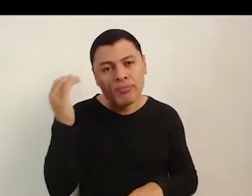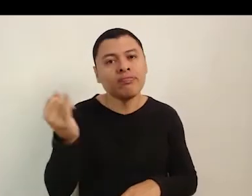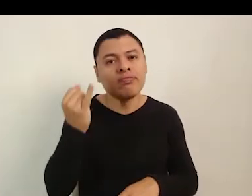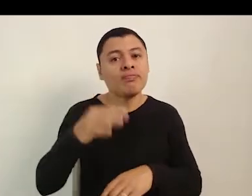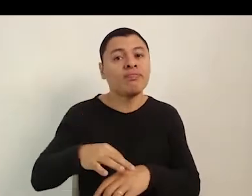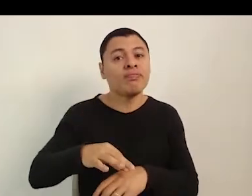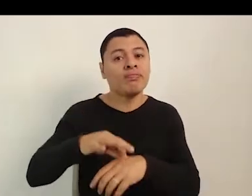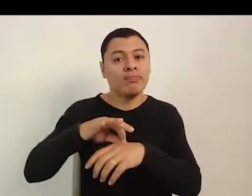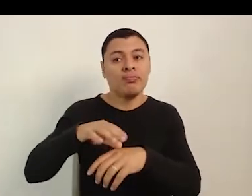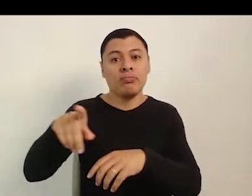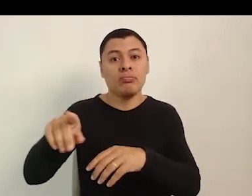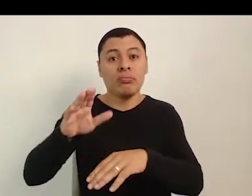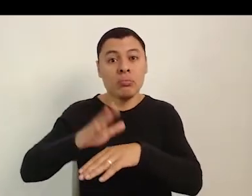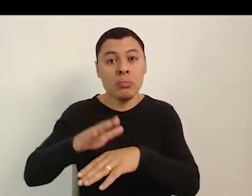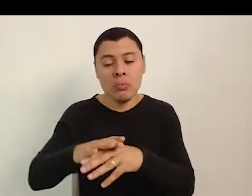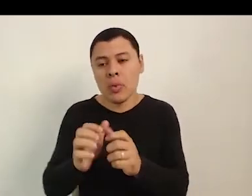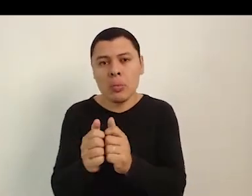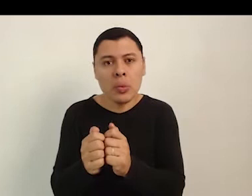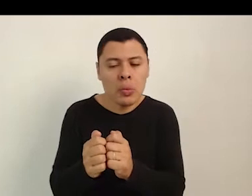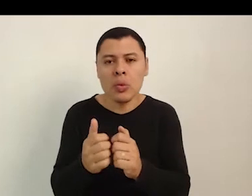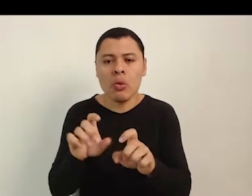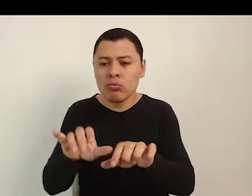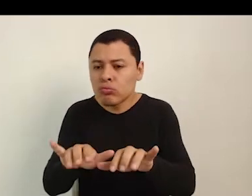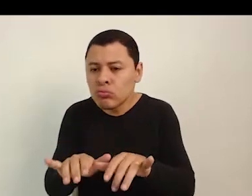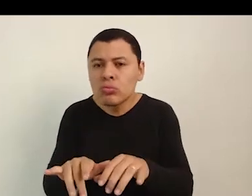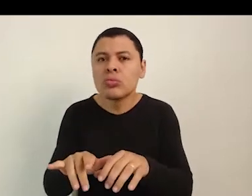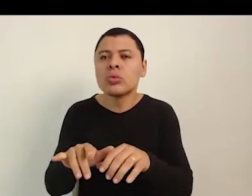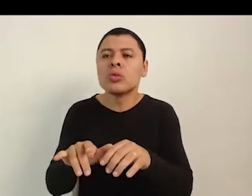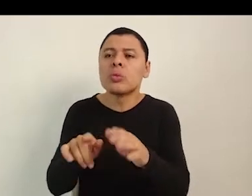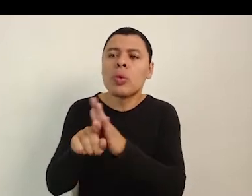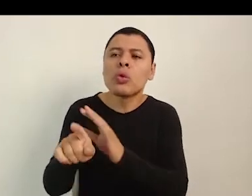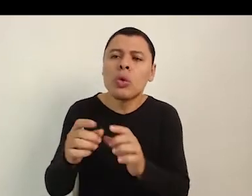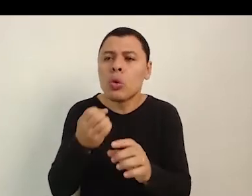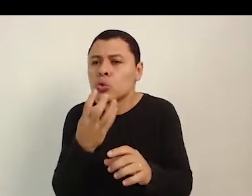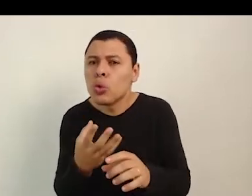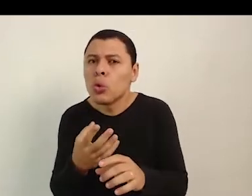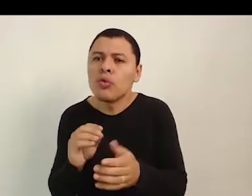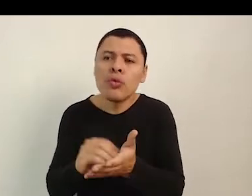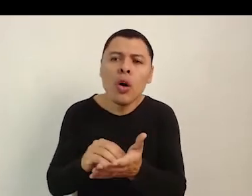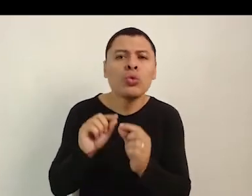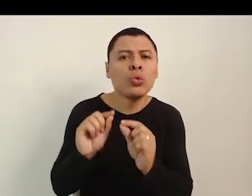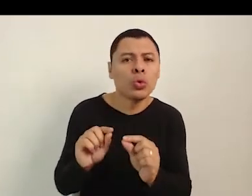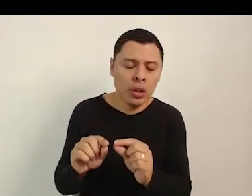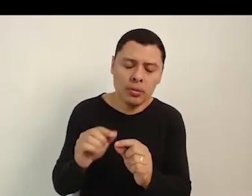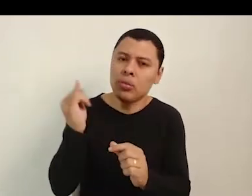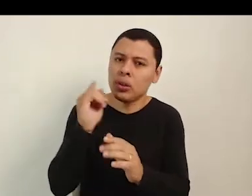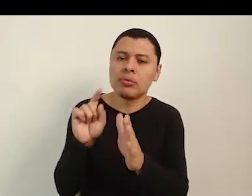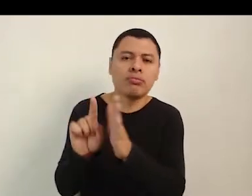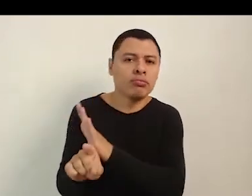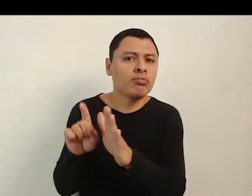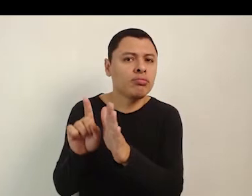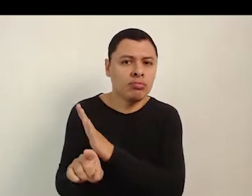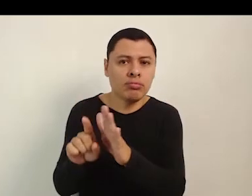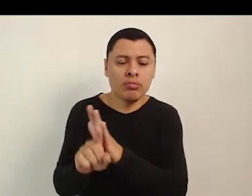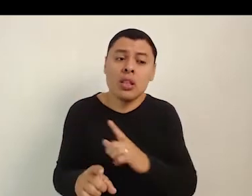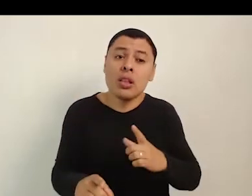Sim. Então, esse 1%, muito provavelmente, ele tem ali sua particularidade, né, de forma